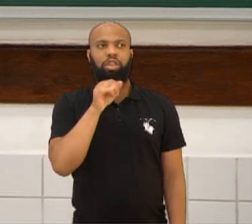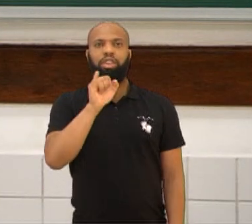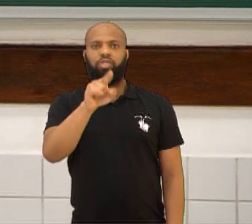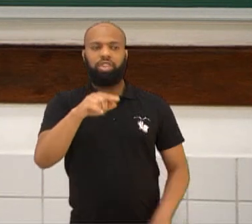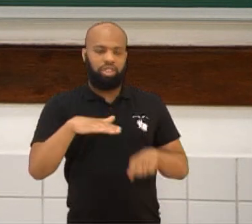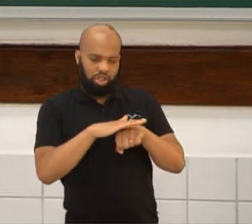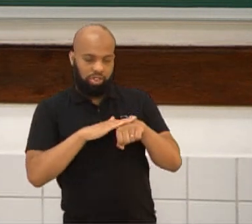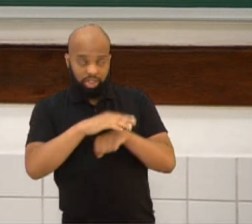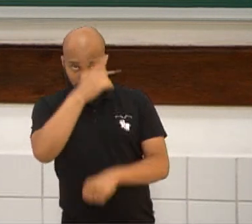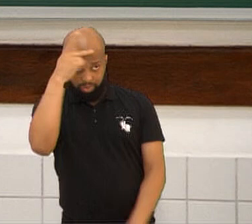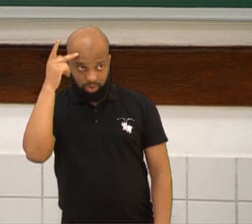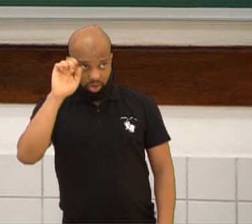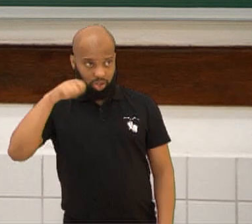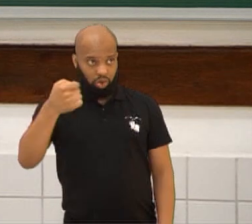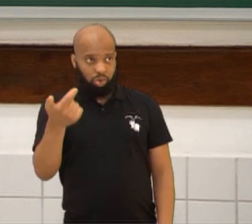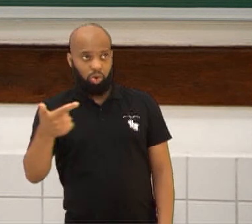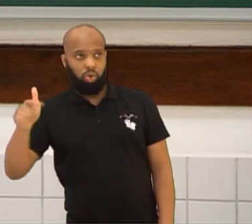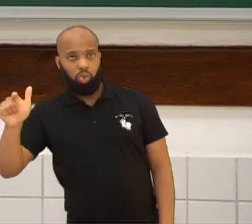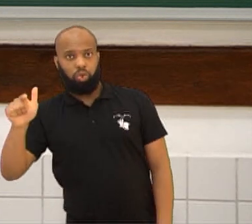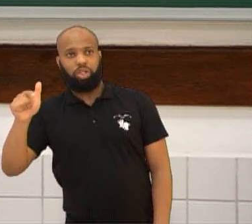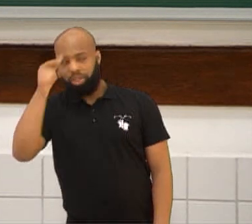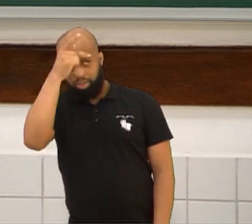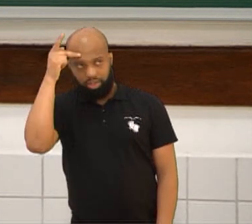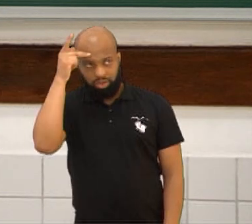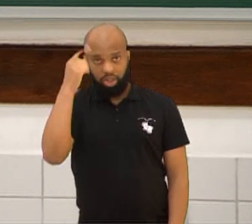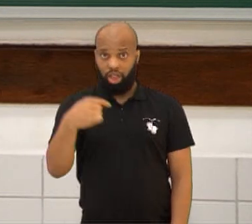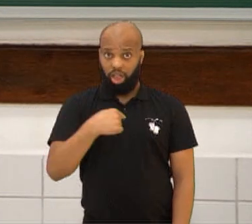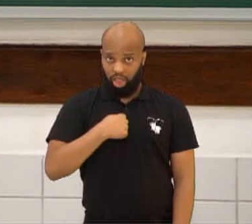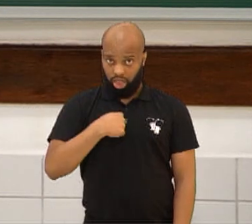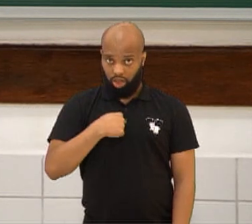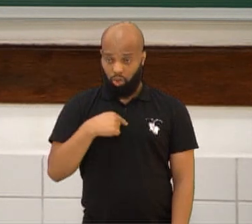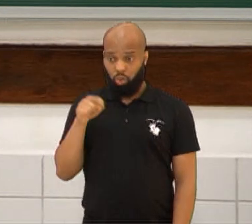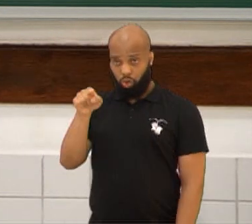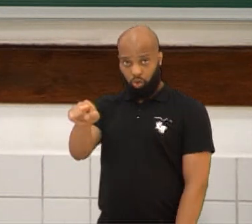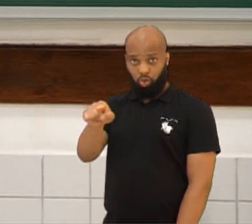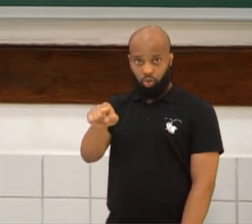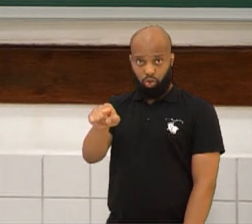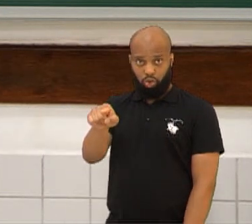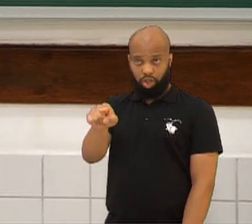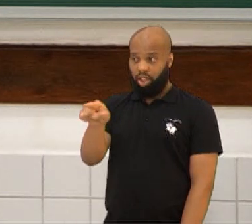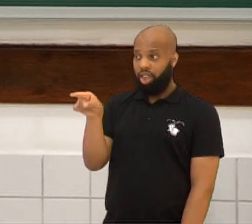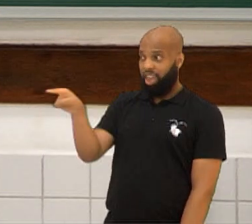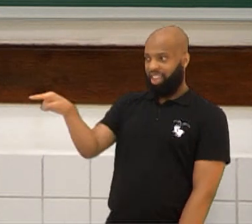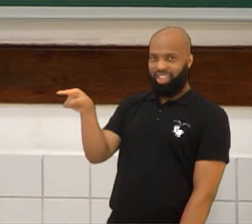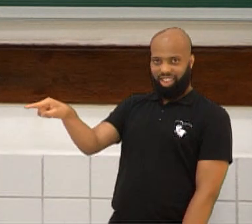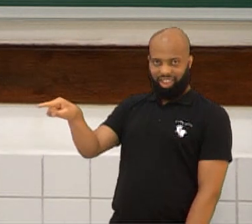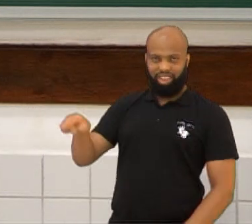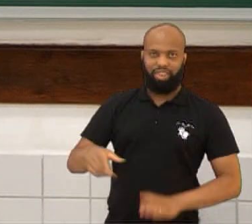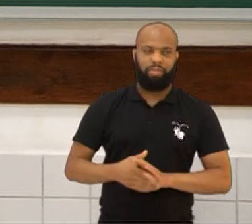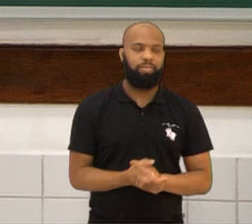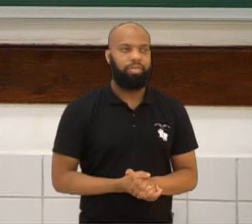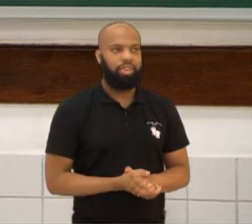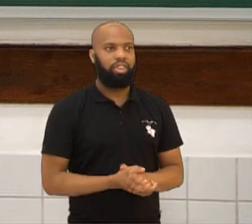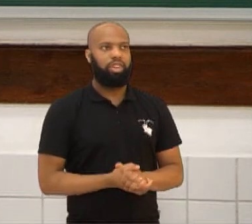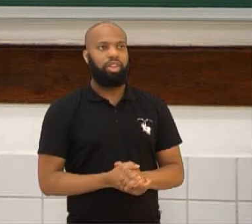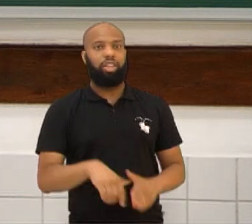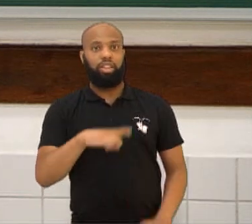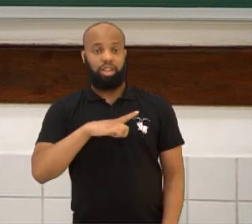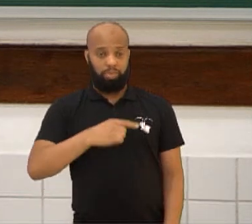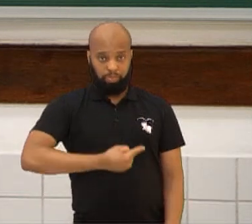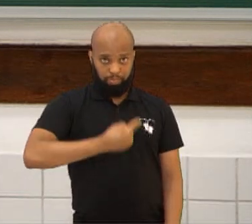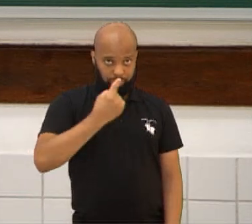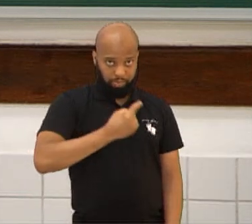com alguém a respeito de outra pessoa. Eu, tu, ele. Aí nós temos